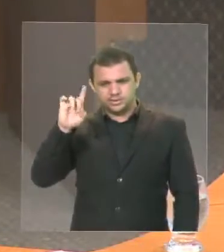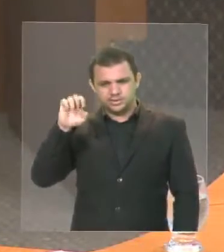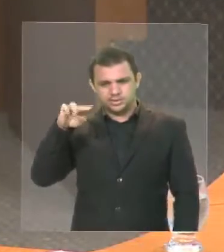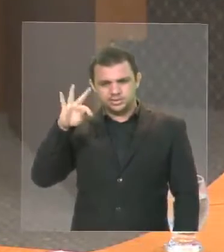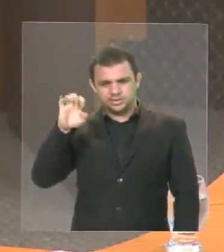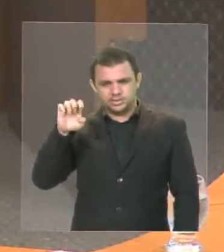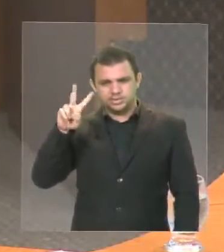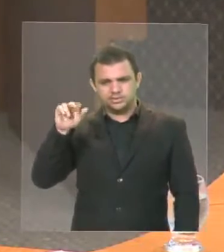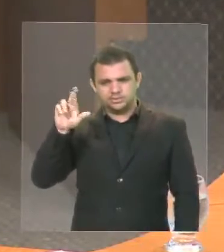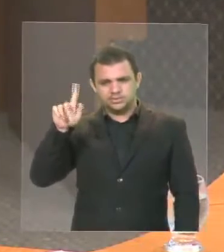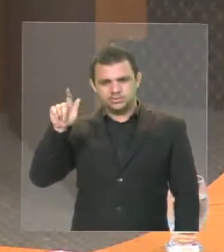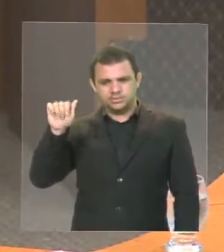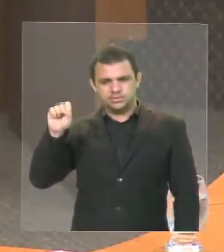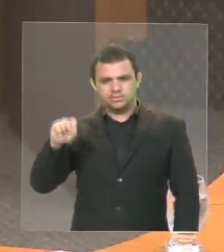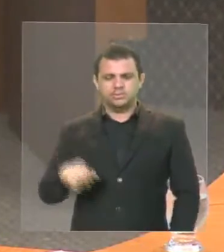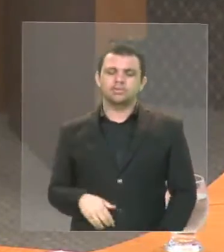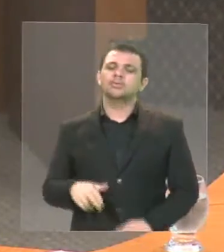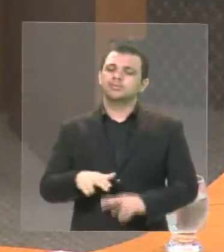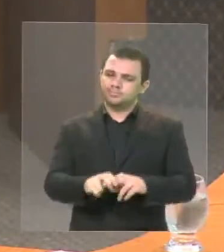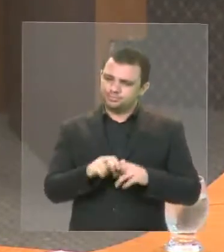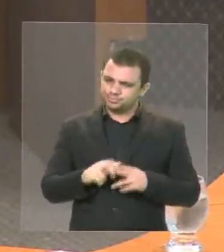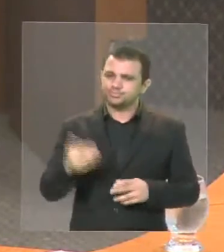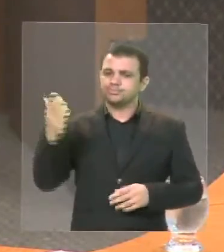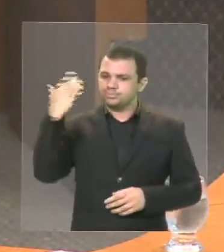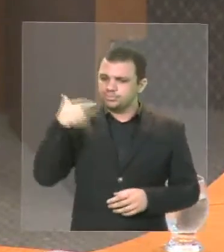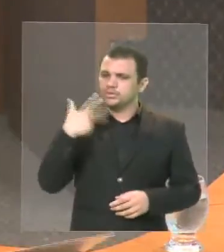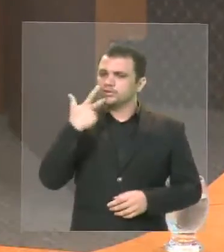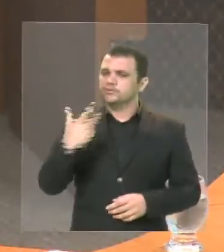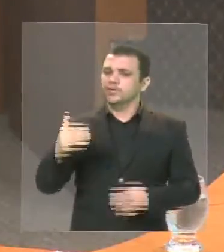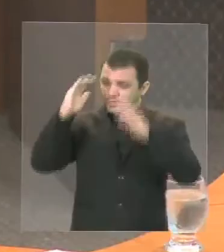Por isso que eu disse naquele dia, me respeite,